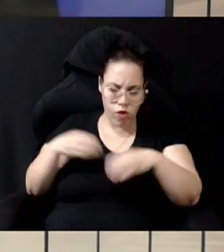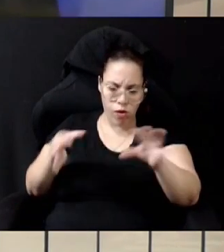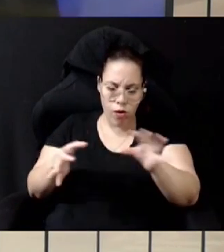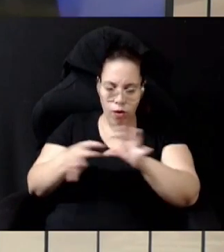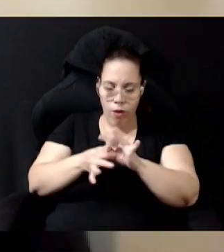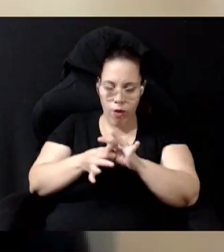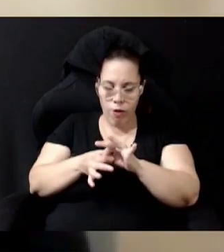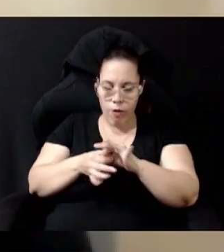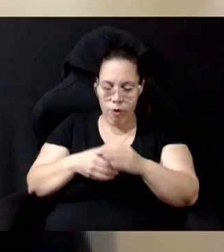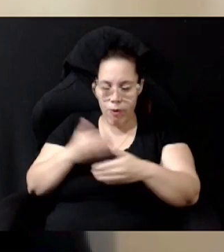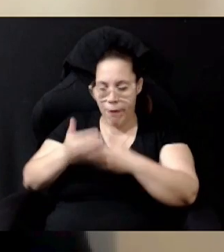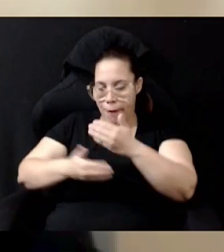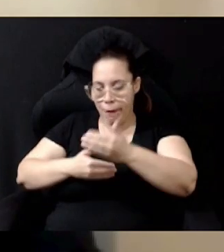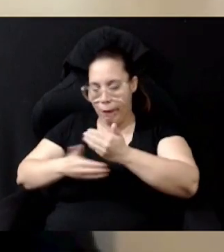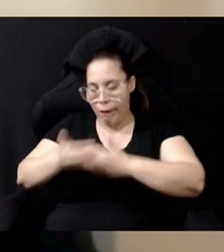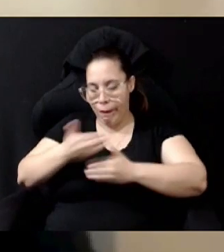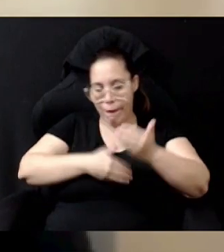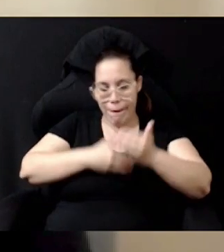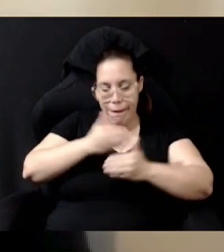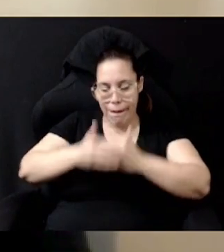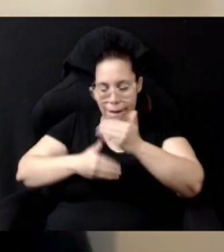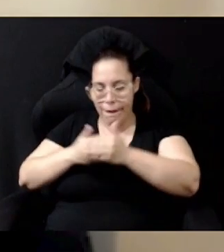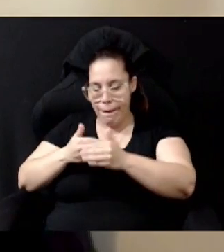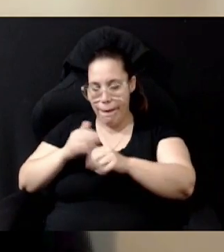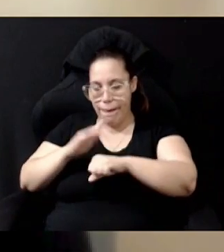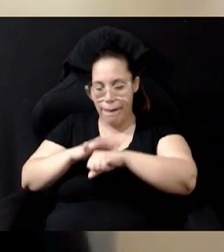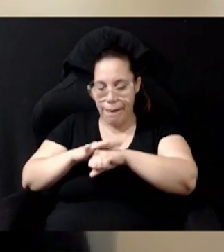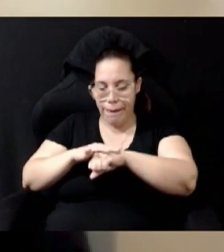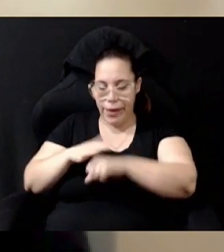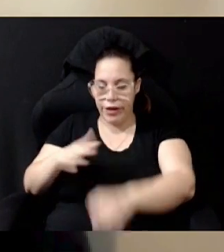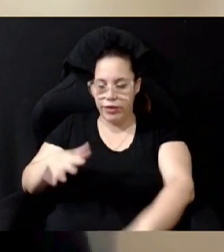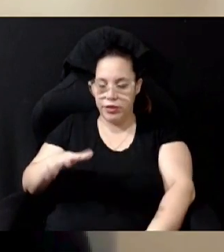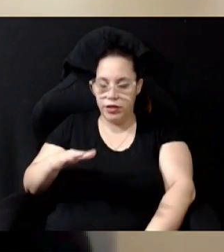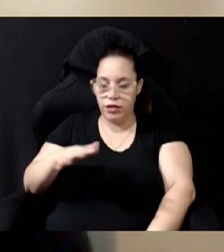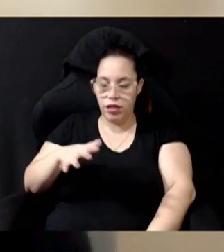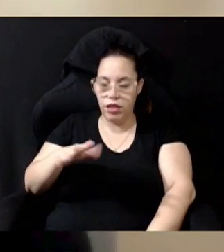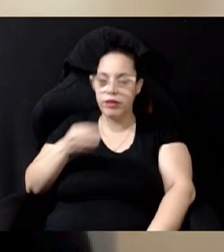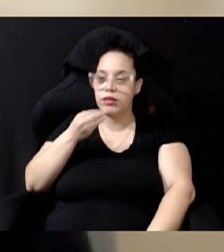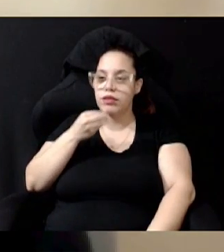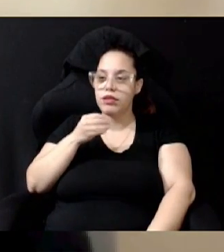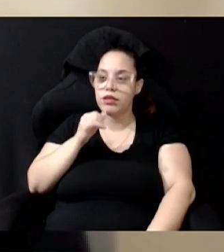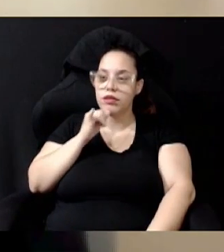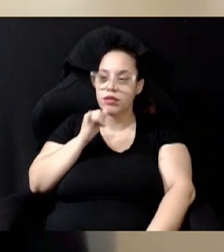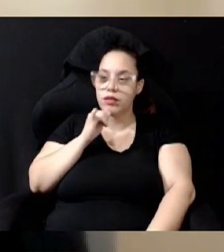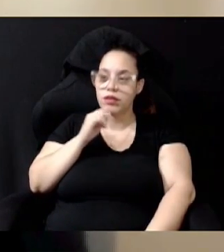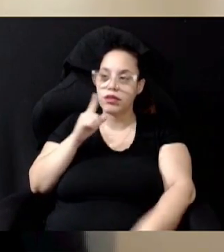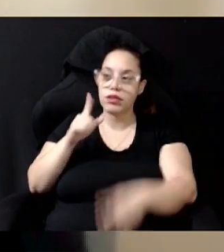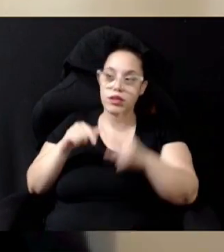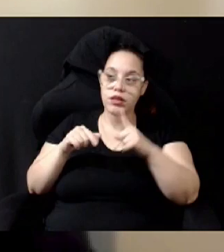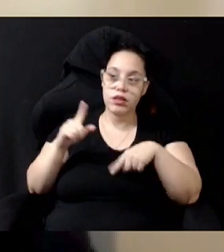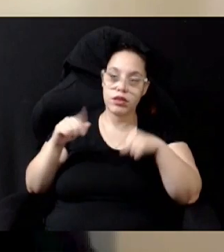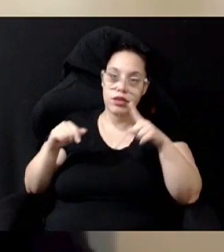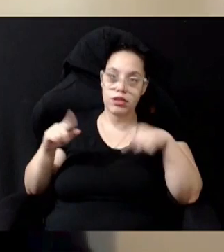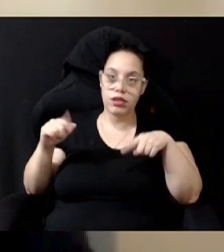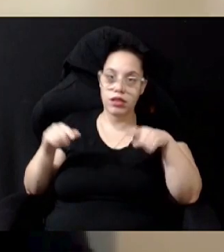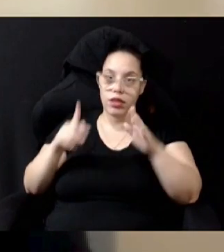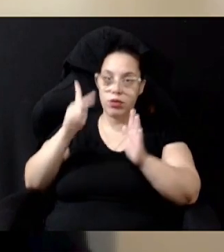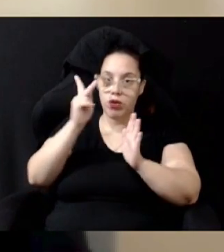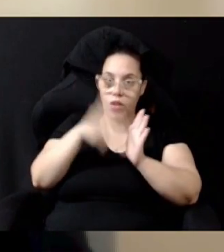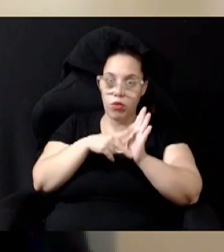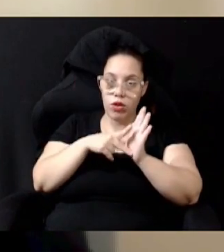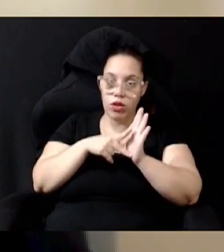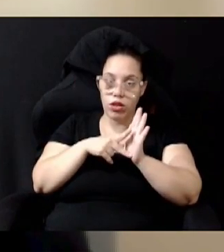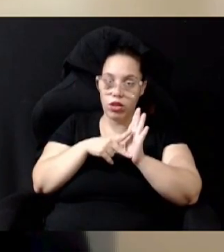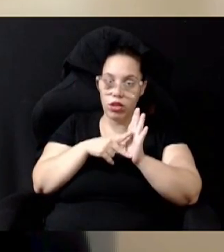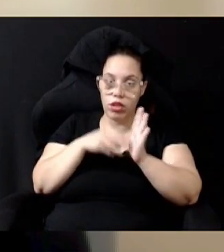com a doença de Parkinson, como, por exemplo, algumas alterações em algumas sequências próprias de um exame de